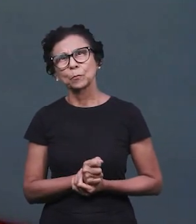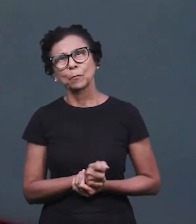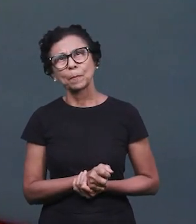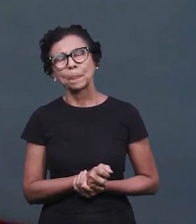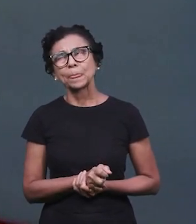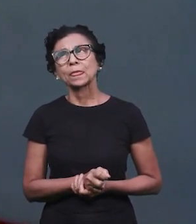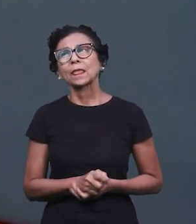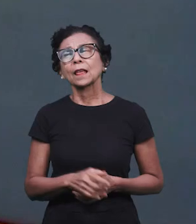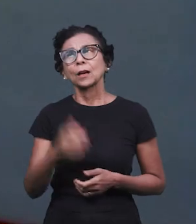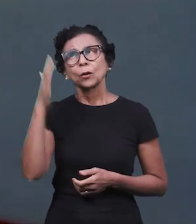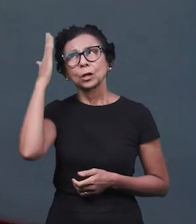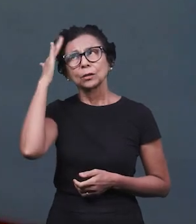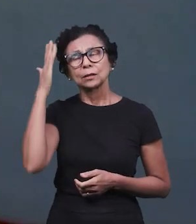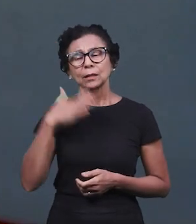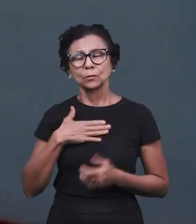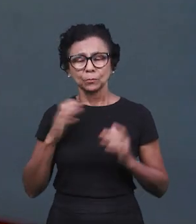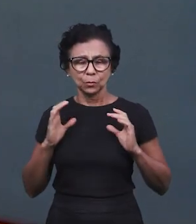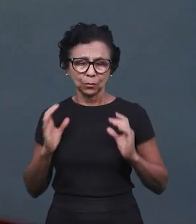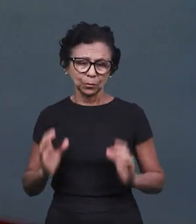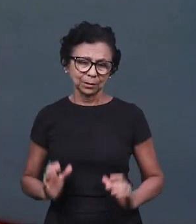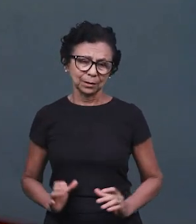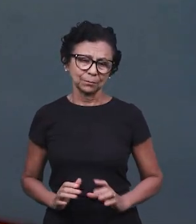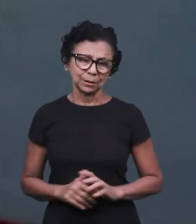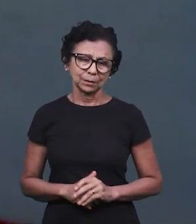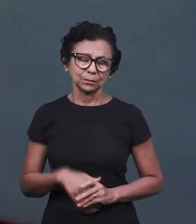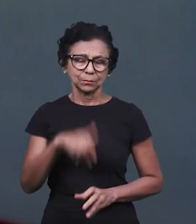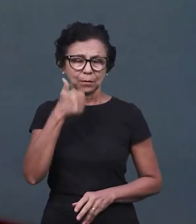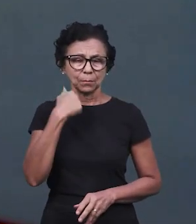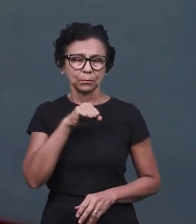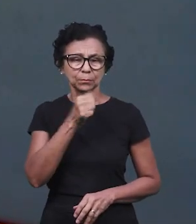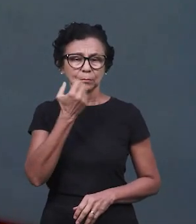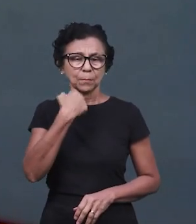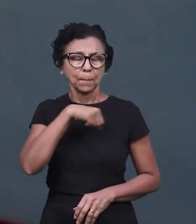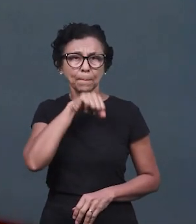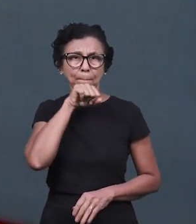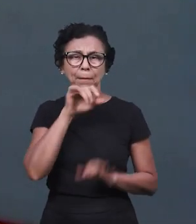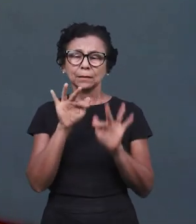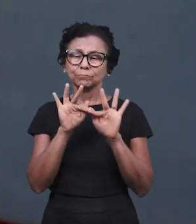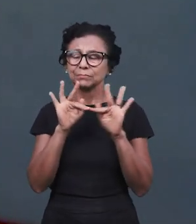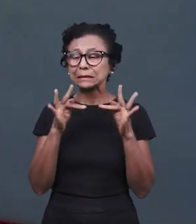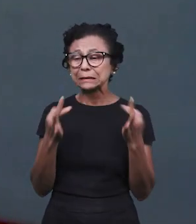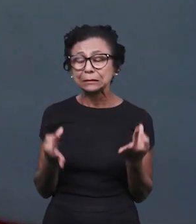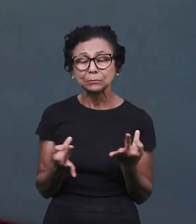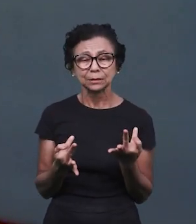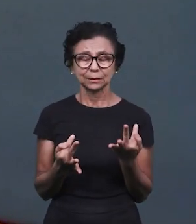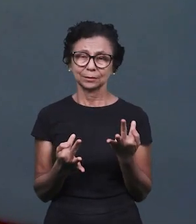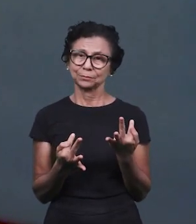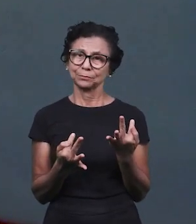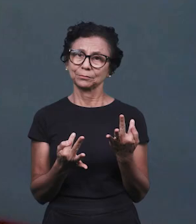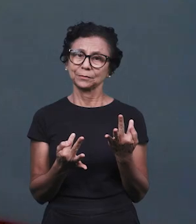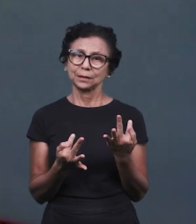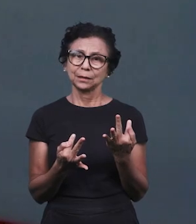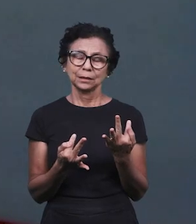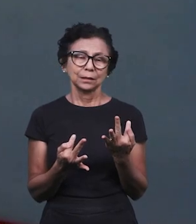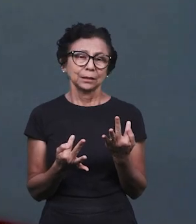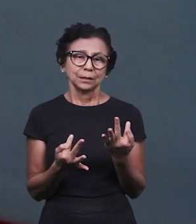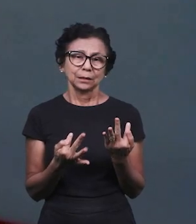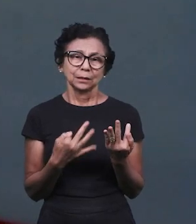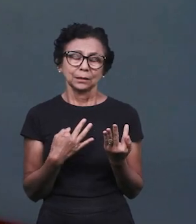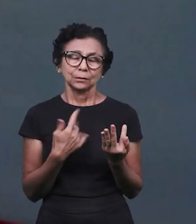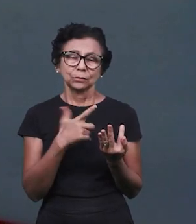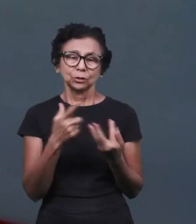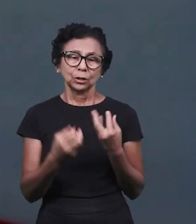meus comportamentos, meus pais eram humildes e eu não podia, não procuraram ajuda, e justifica tanto